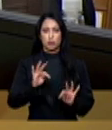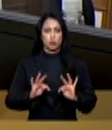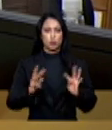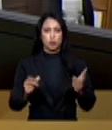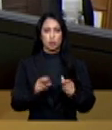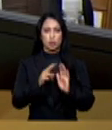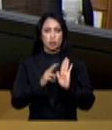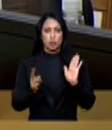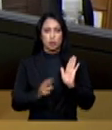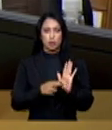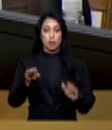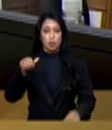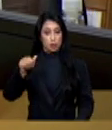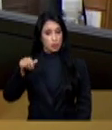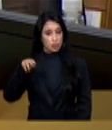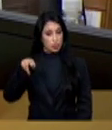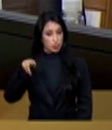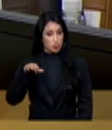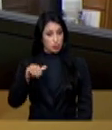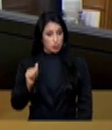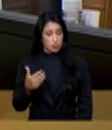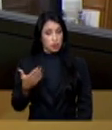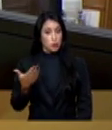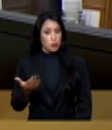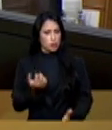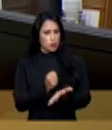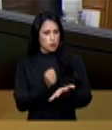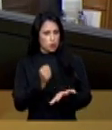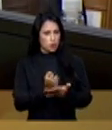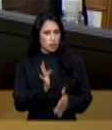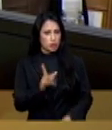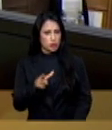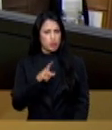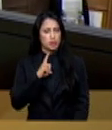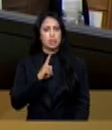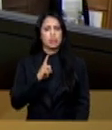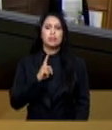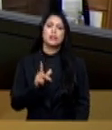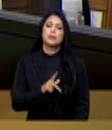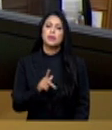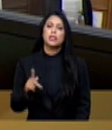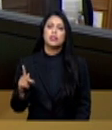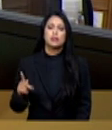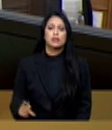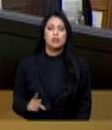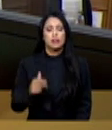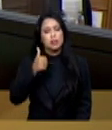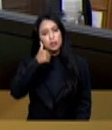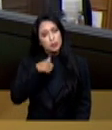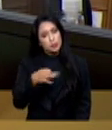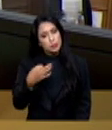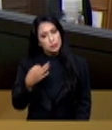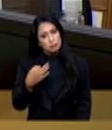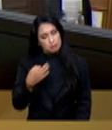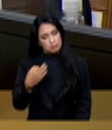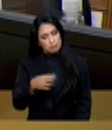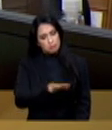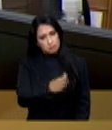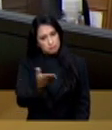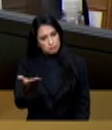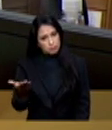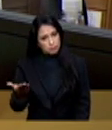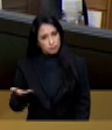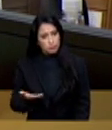todas as normativas da Ana quanto aos contratos em vigor Presidente eminentes ministros e eminentes pares